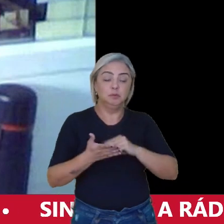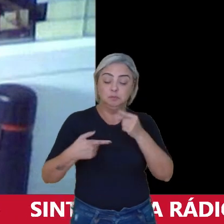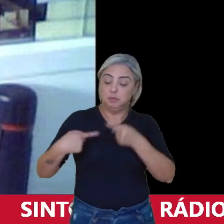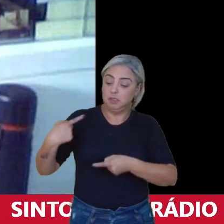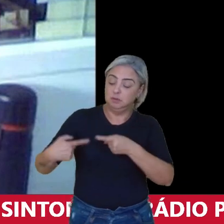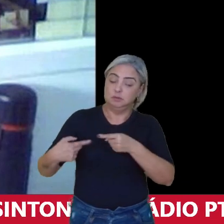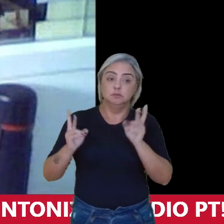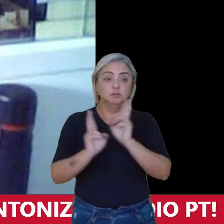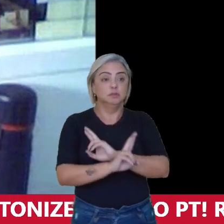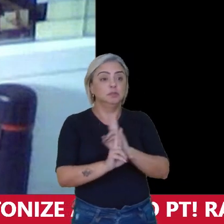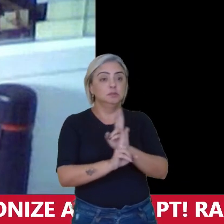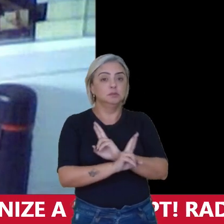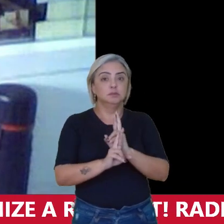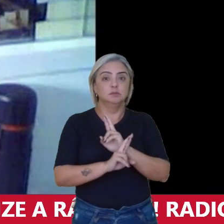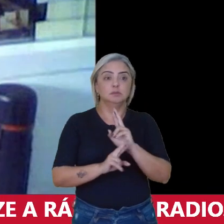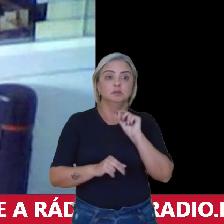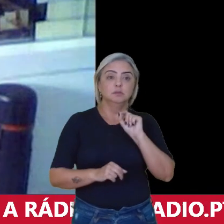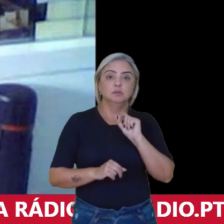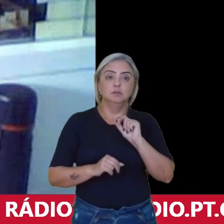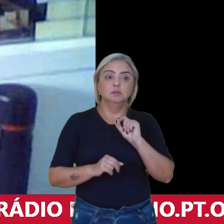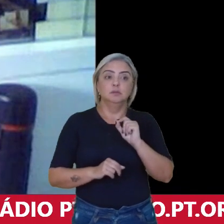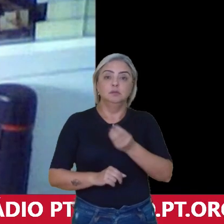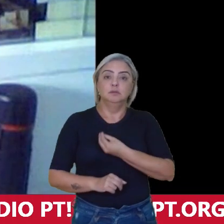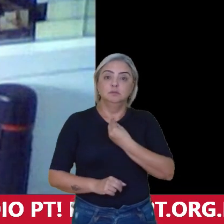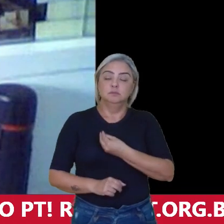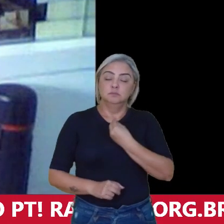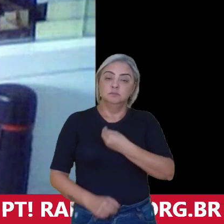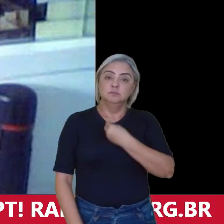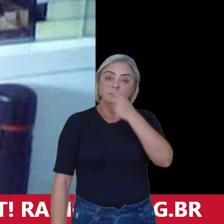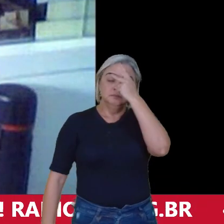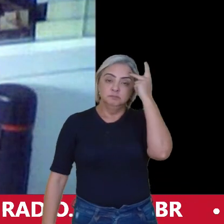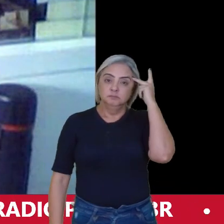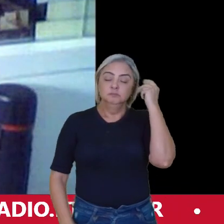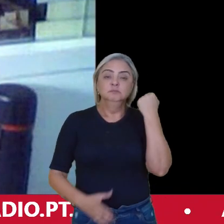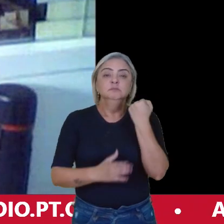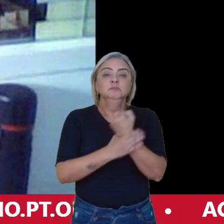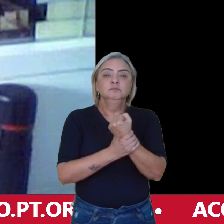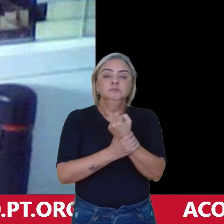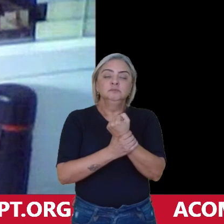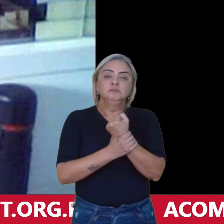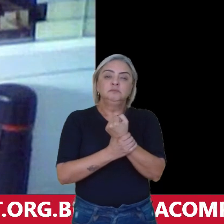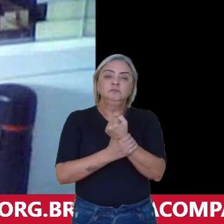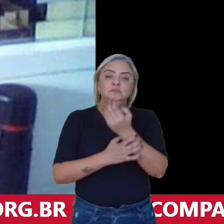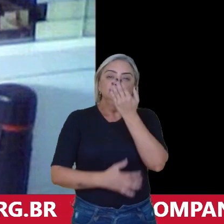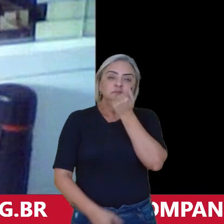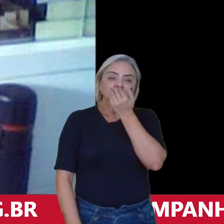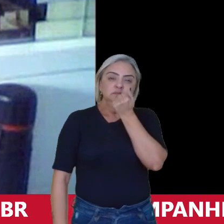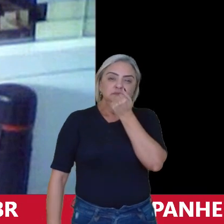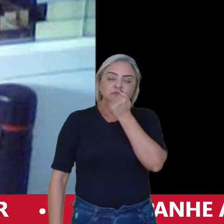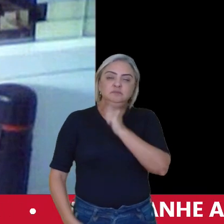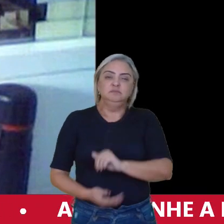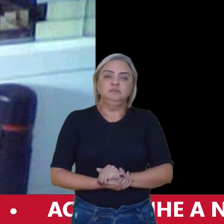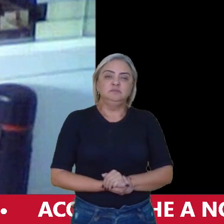políticas em relação a essa questão da sobrevivência das pessoas, da garantia de